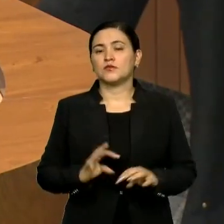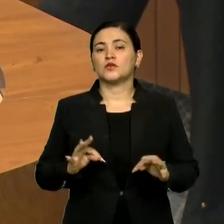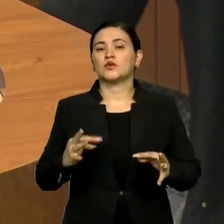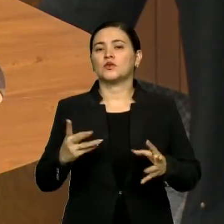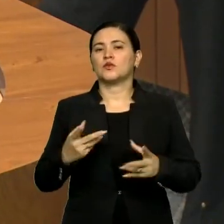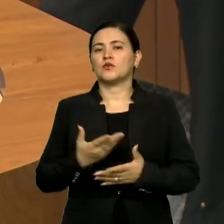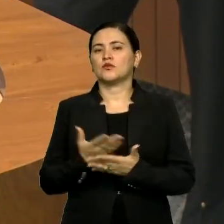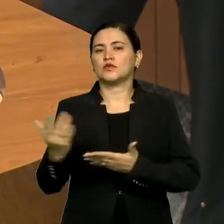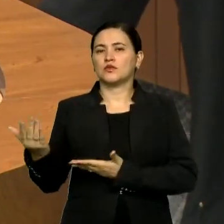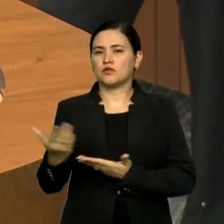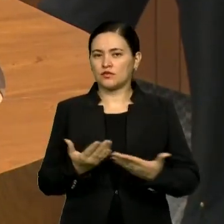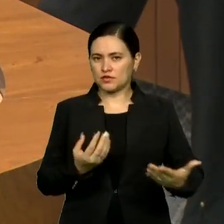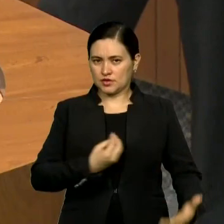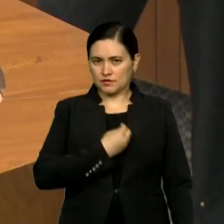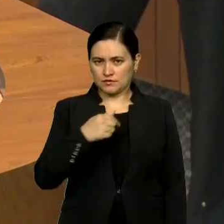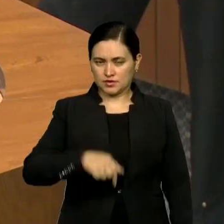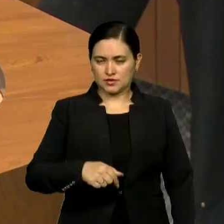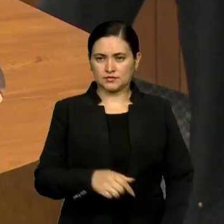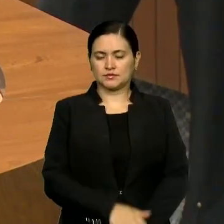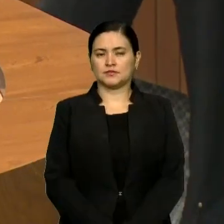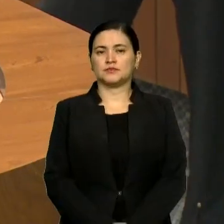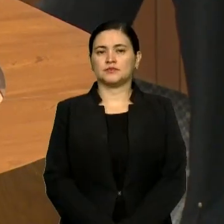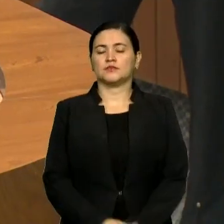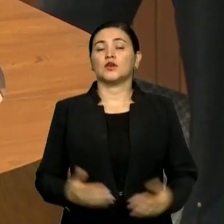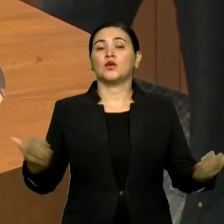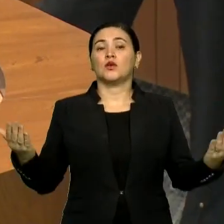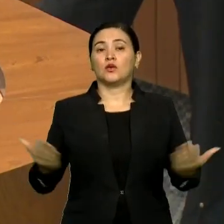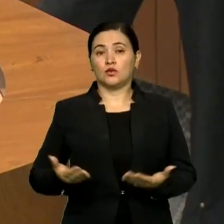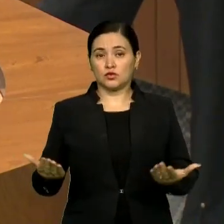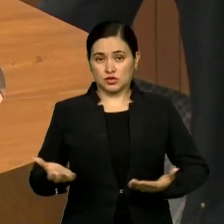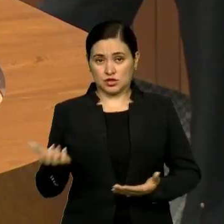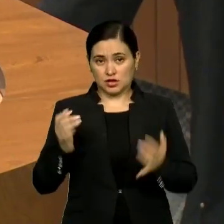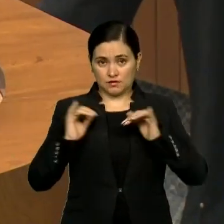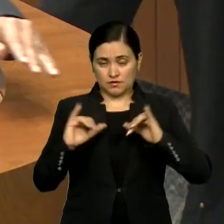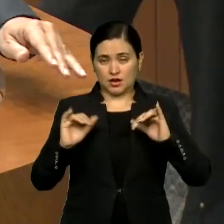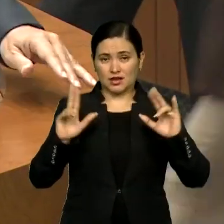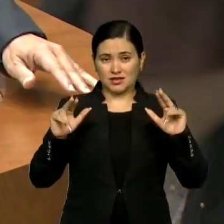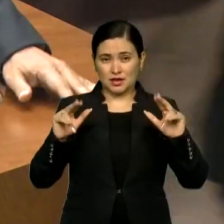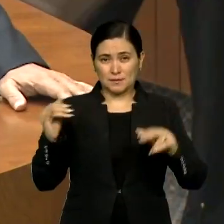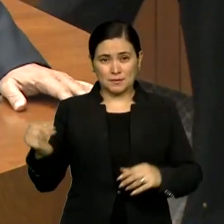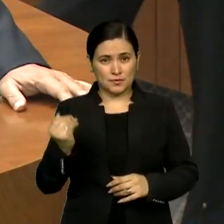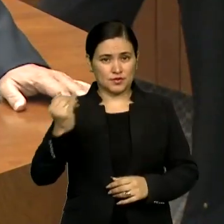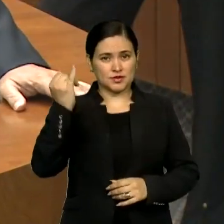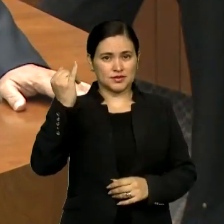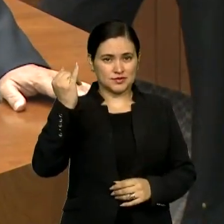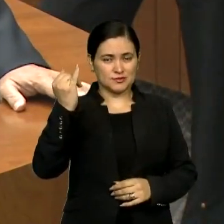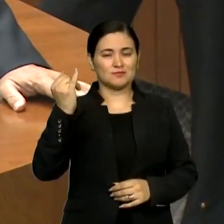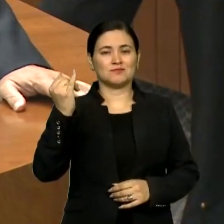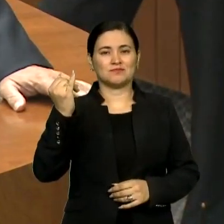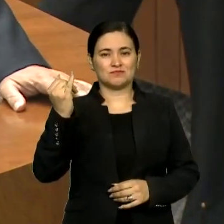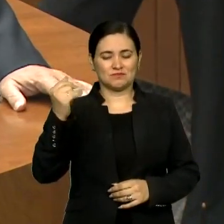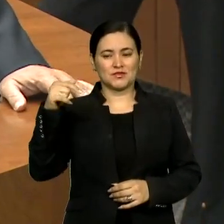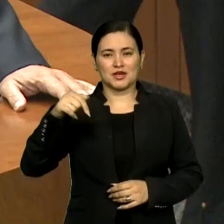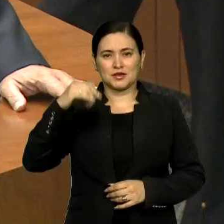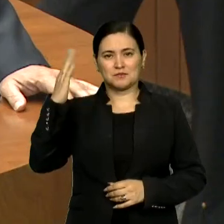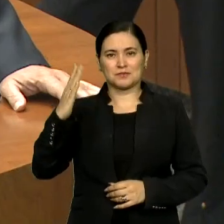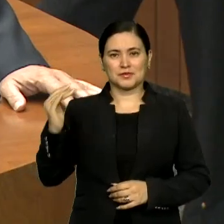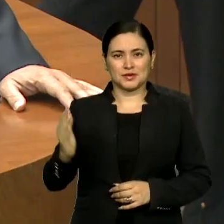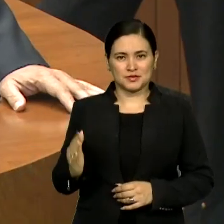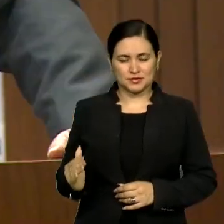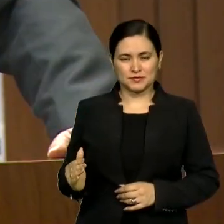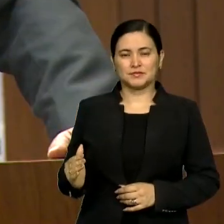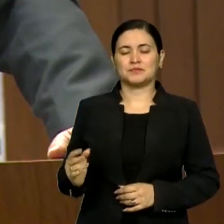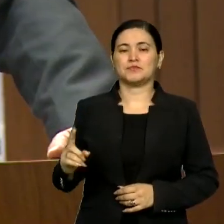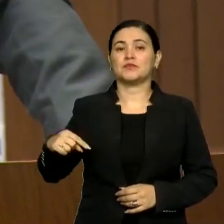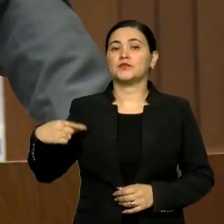aqui presentes. Hoje eu quero falar de um tema muito importante para o país.